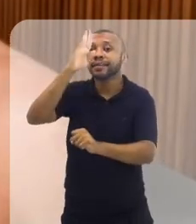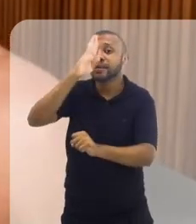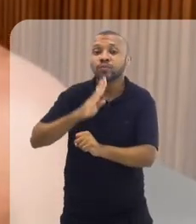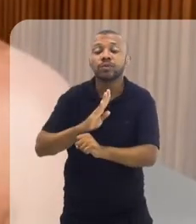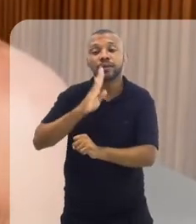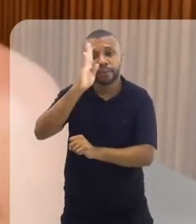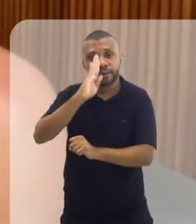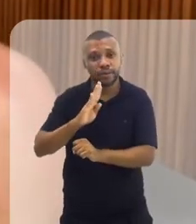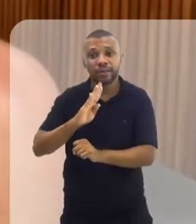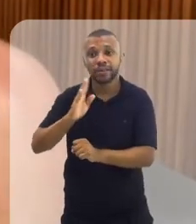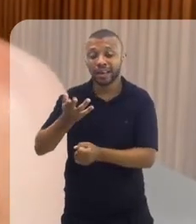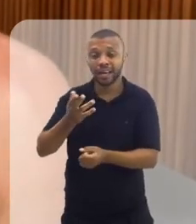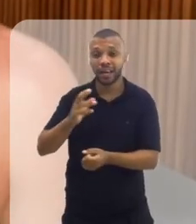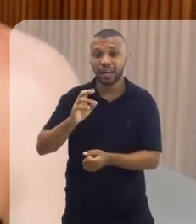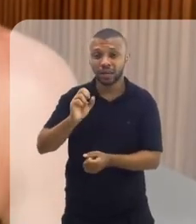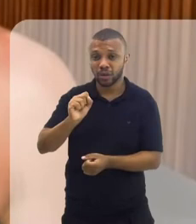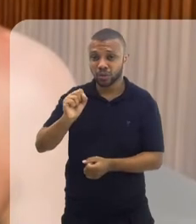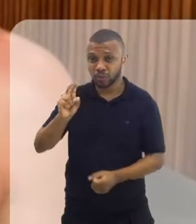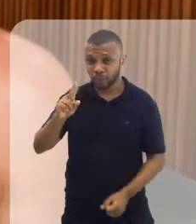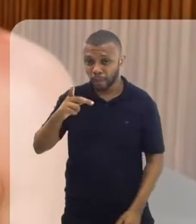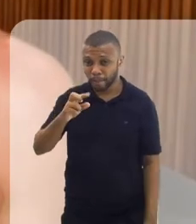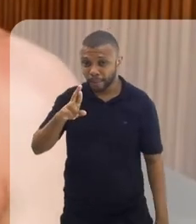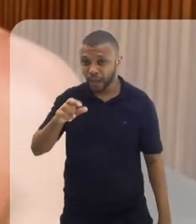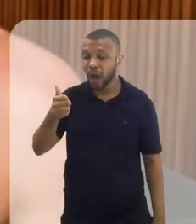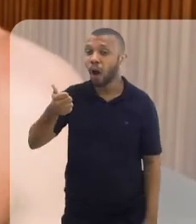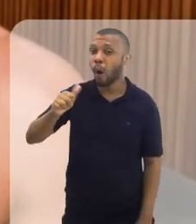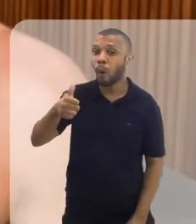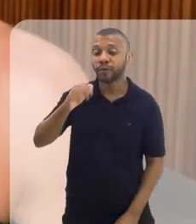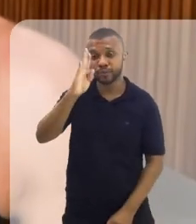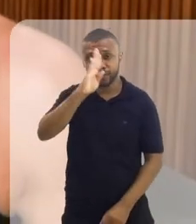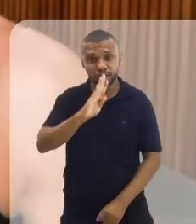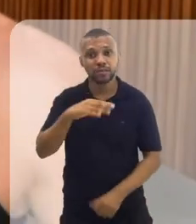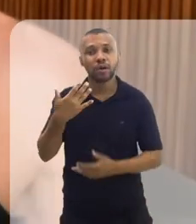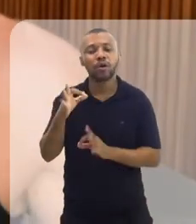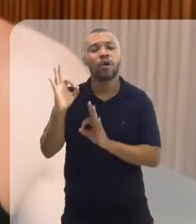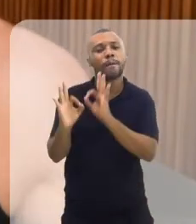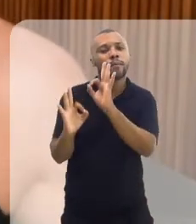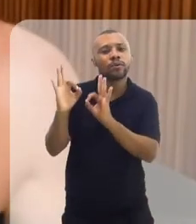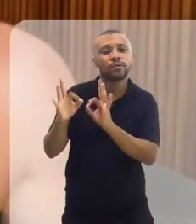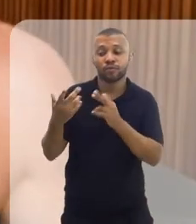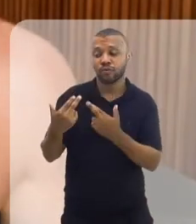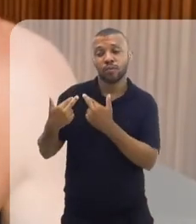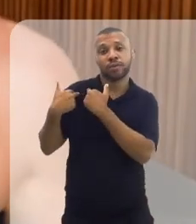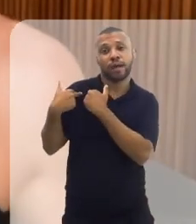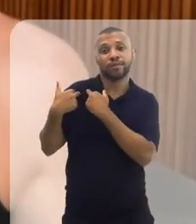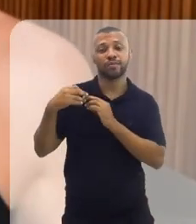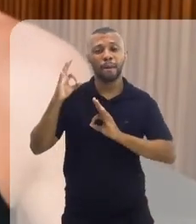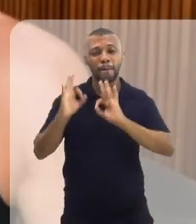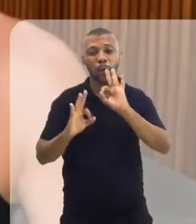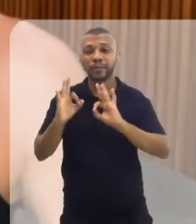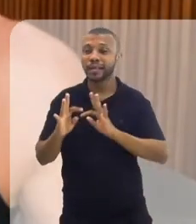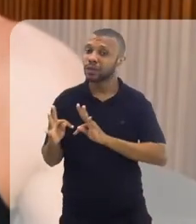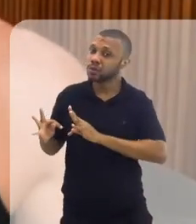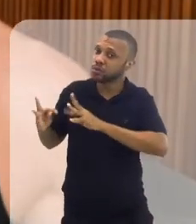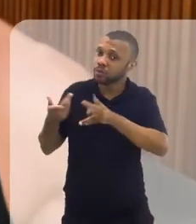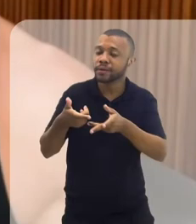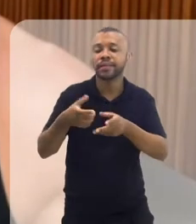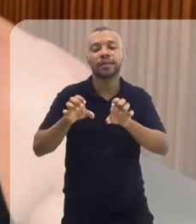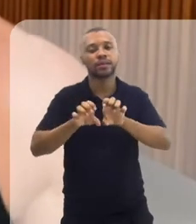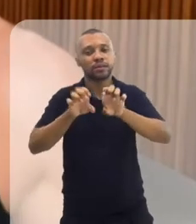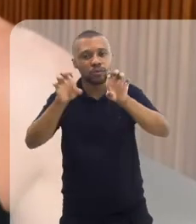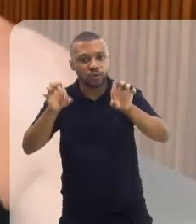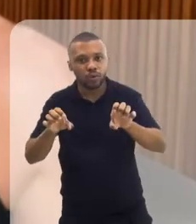na primeira internet gratuita do Brasil, que foi a Super 11, que entrou junto com o IG. E montei toda uma. Fui responsável por montar toda